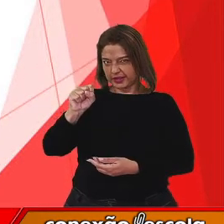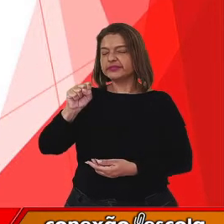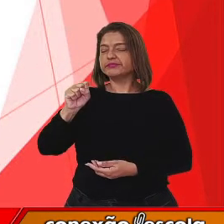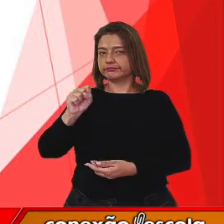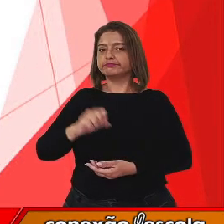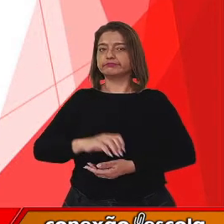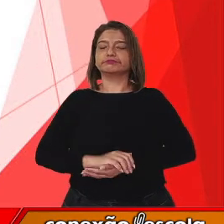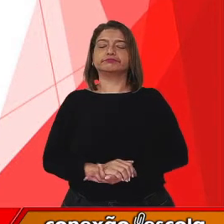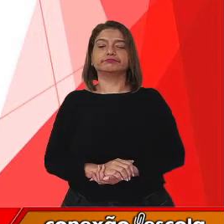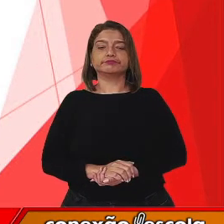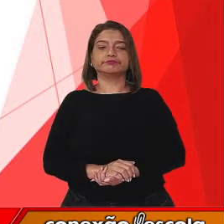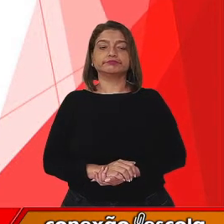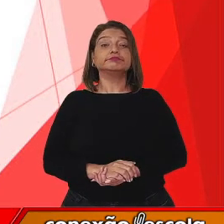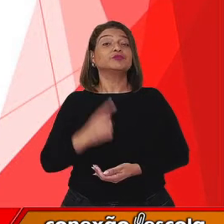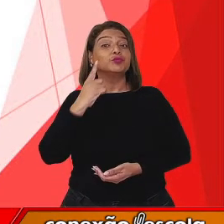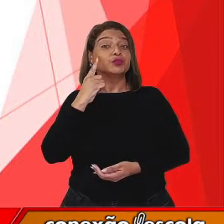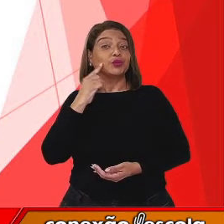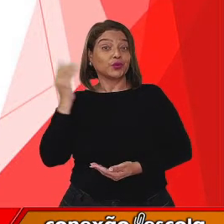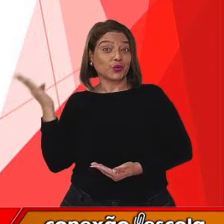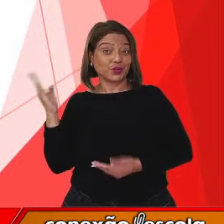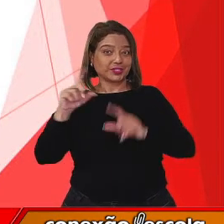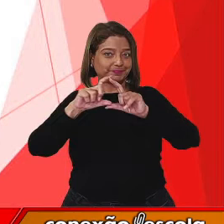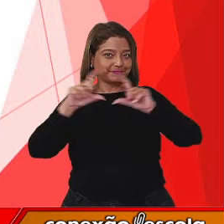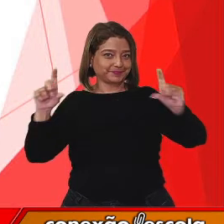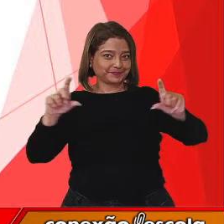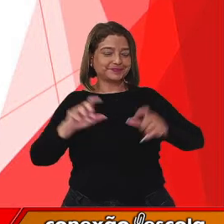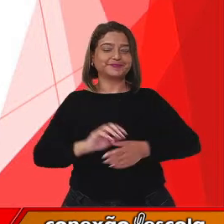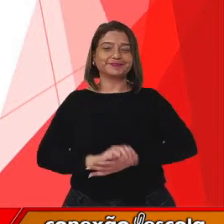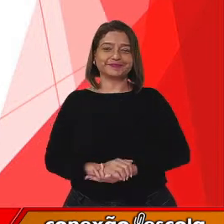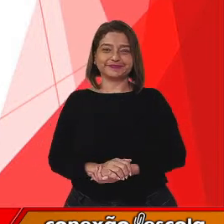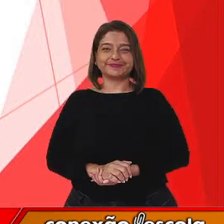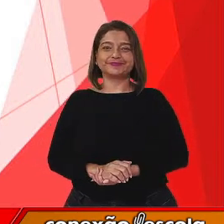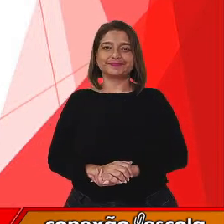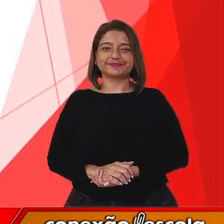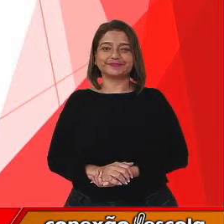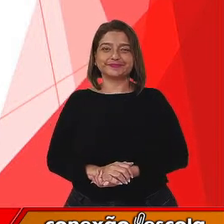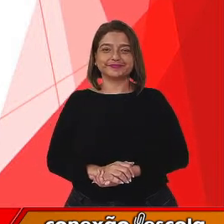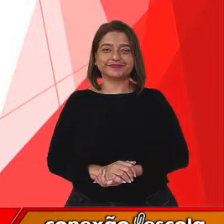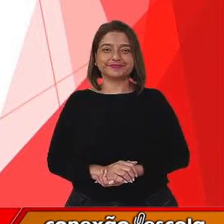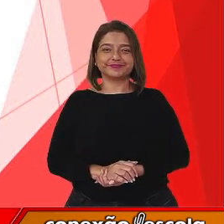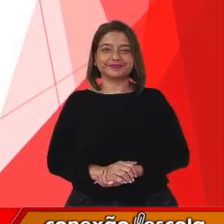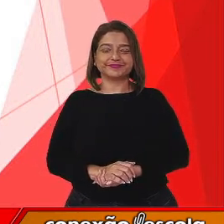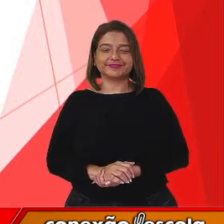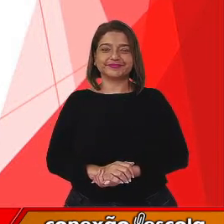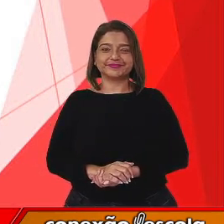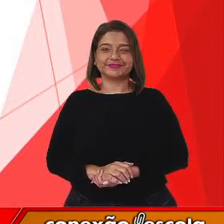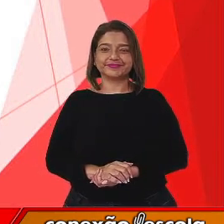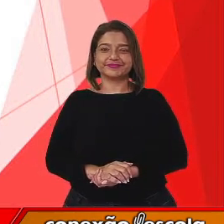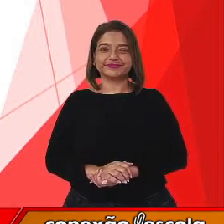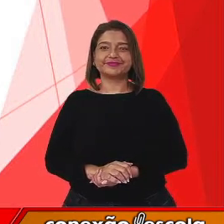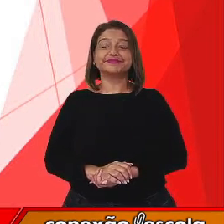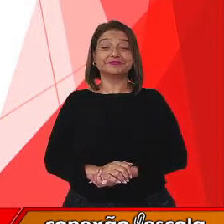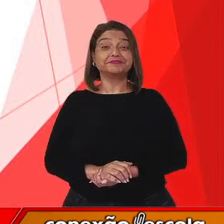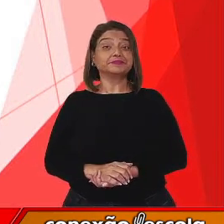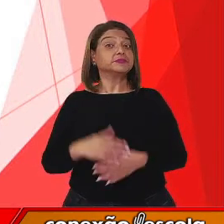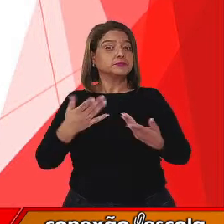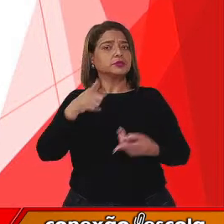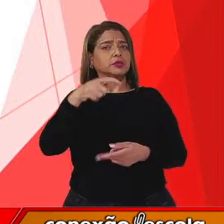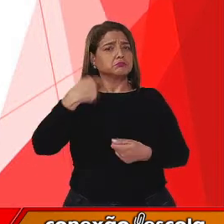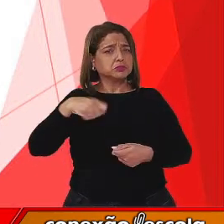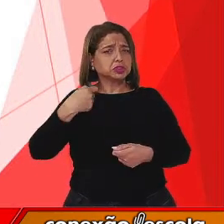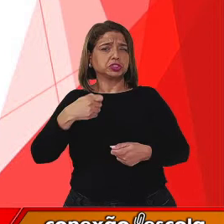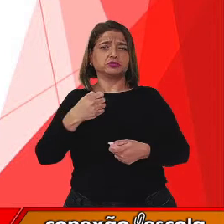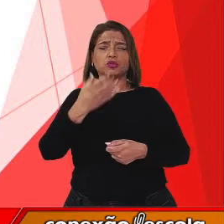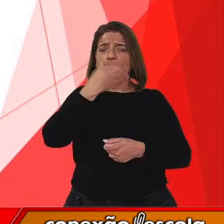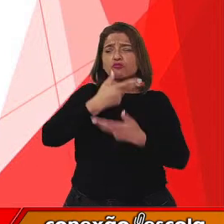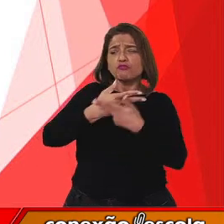Olha esse. Eat plant fruits and vegetables of all colors, the more the better. Então, comer